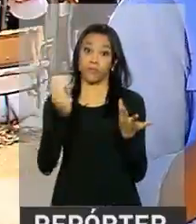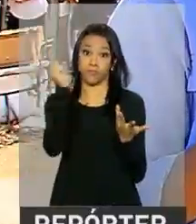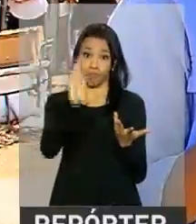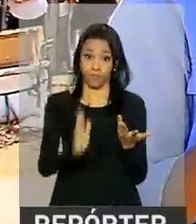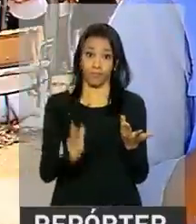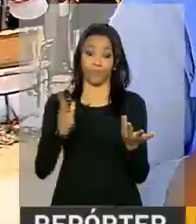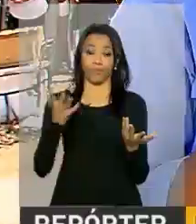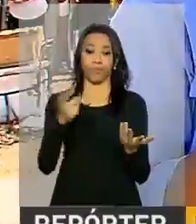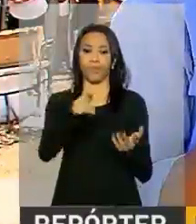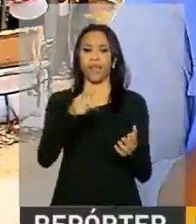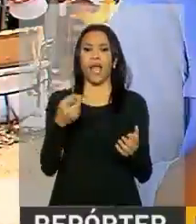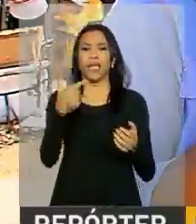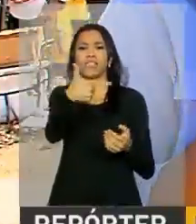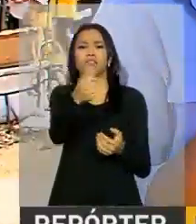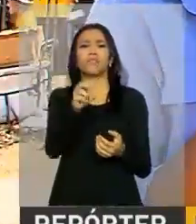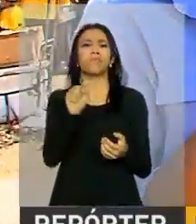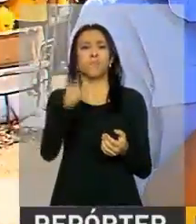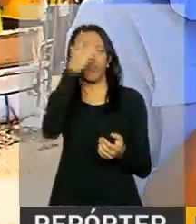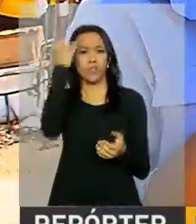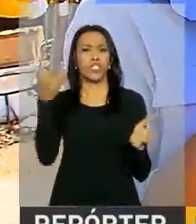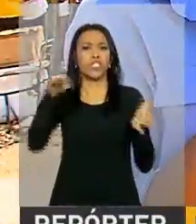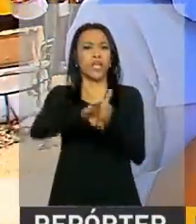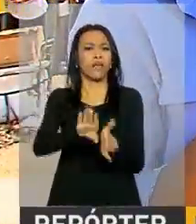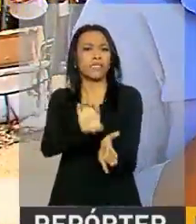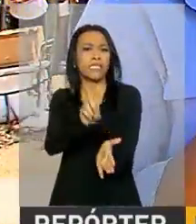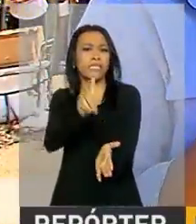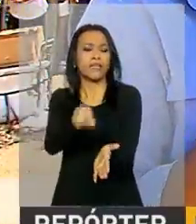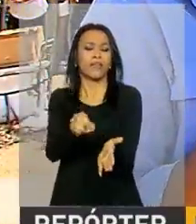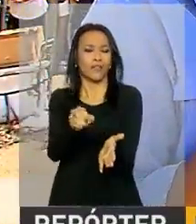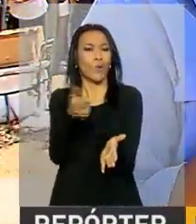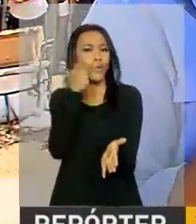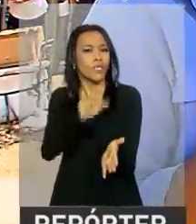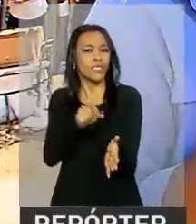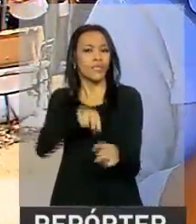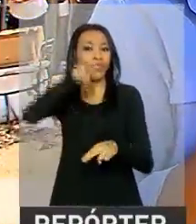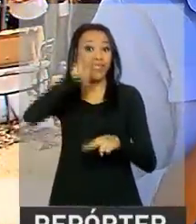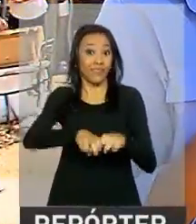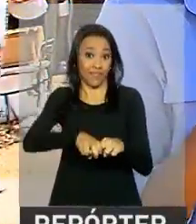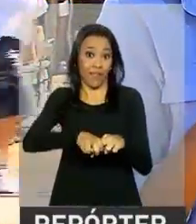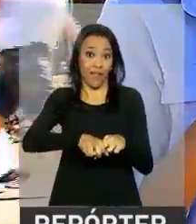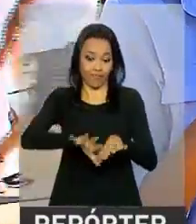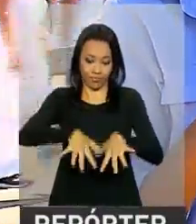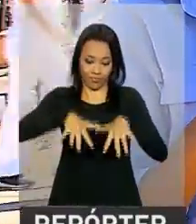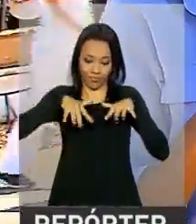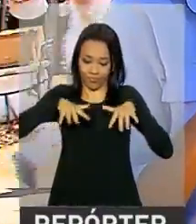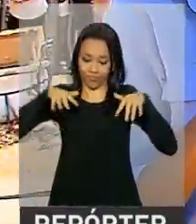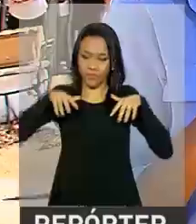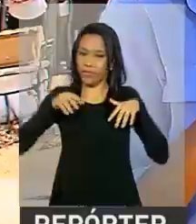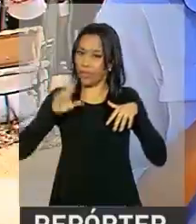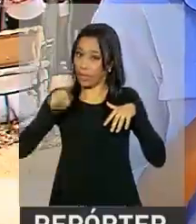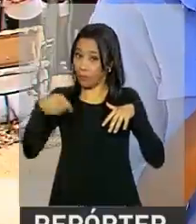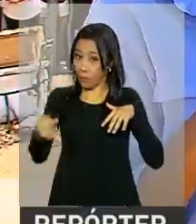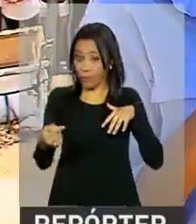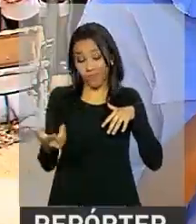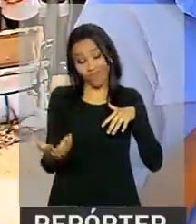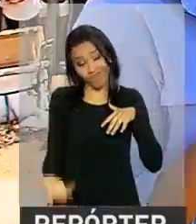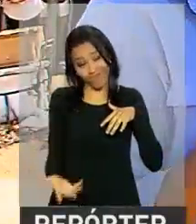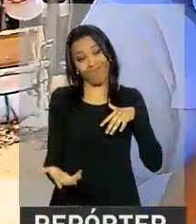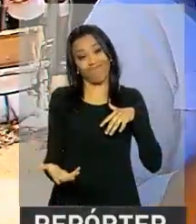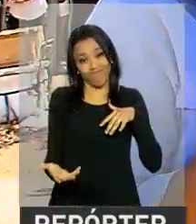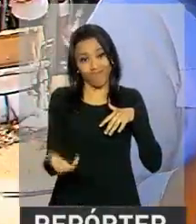As 20 mil pessoas que chegaram cedo ainda conseguiram pegar lugar na arquibancada. Quem chegou depois